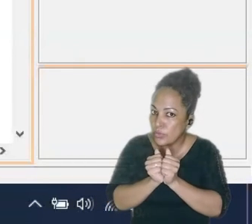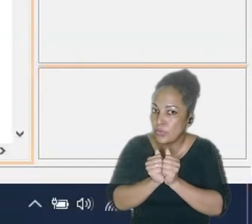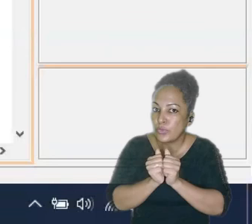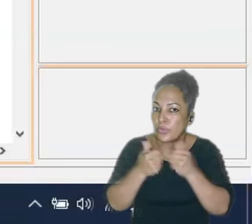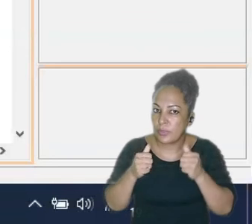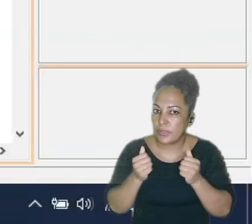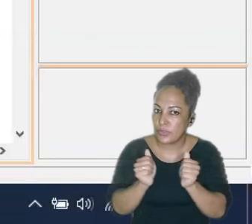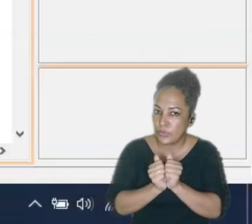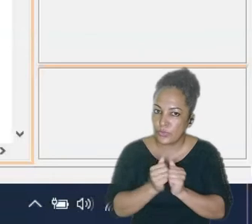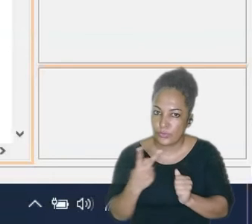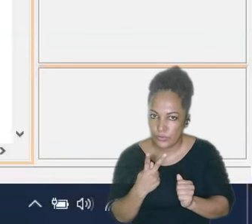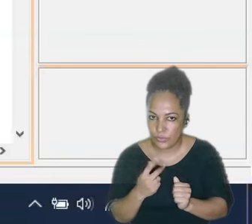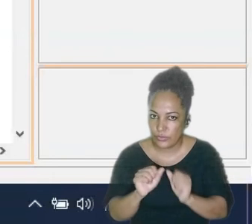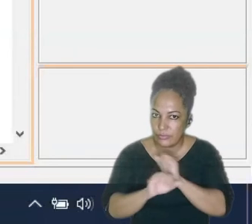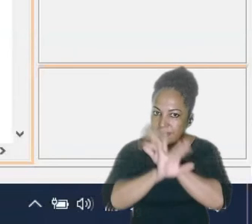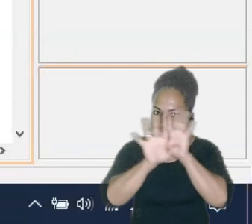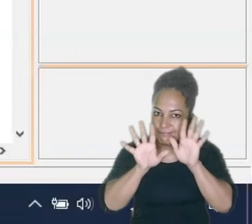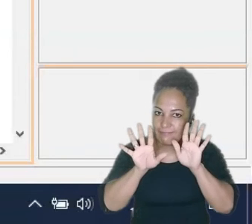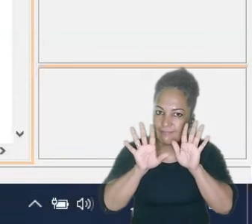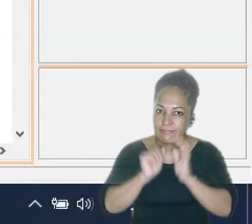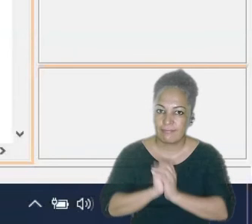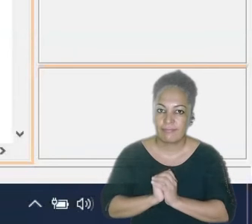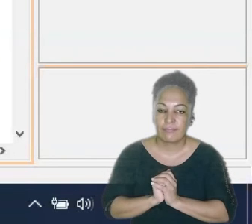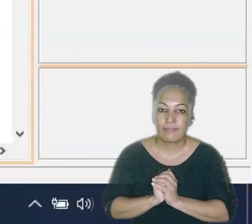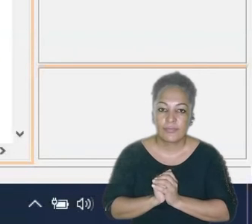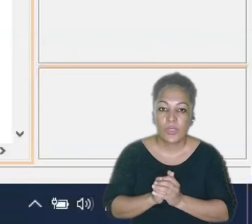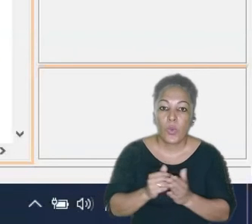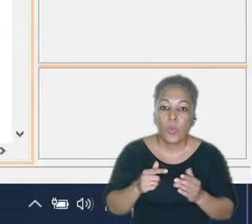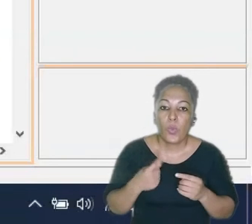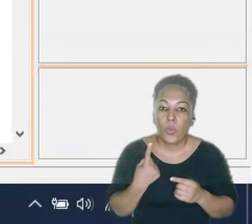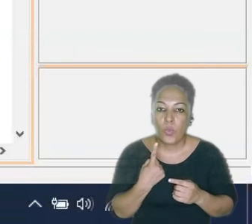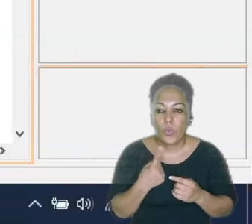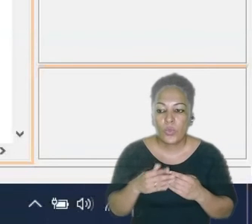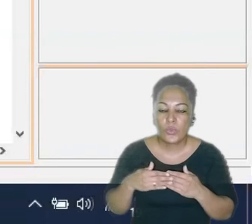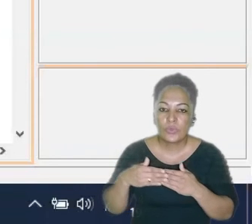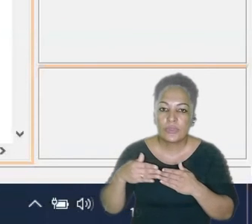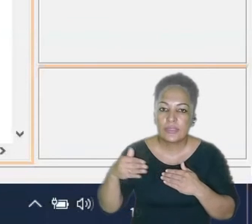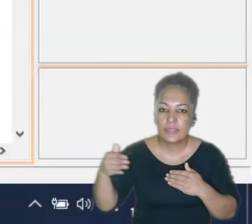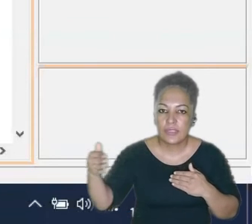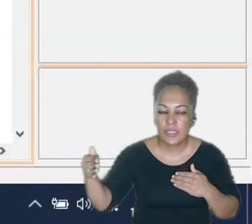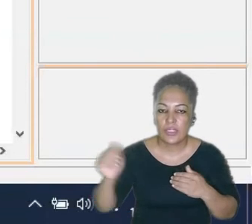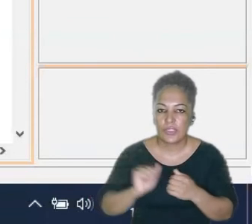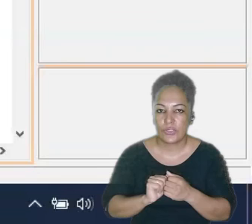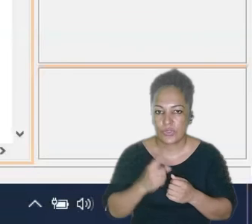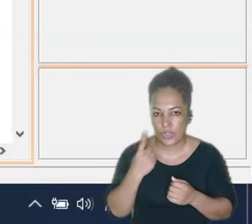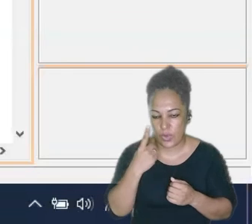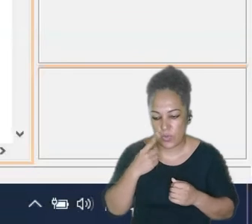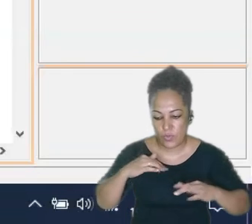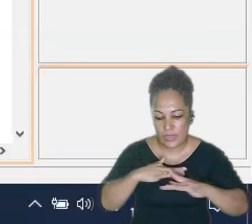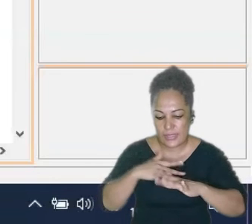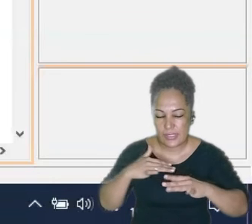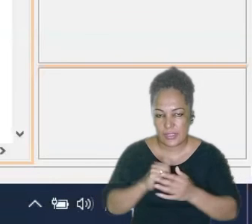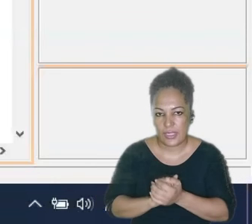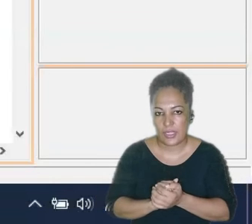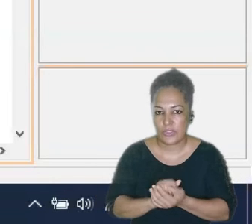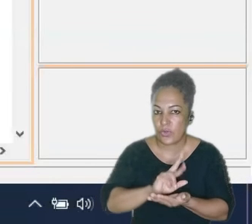está relacionada. Ok? Está claro isso? Um trecho está